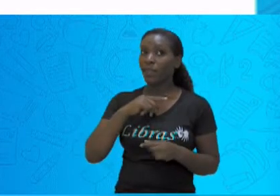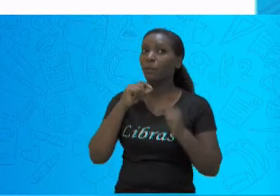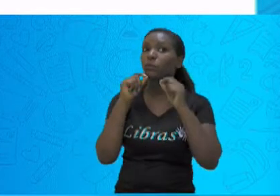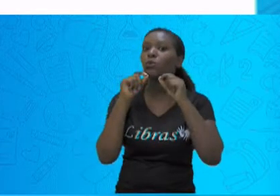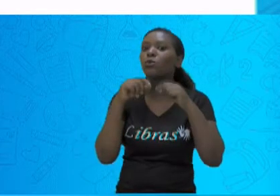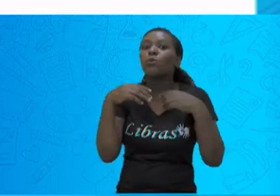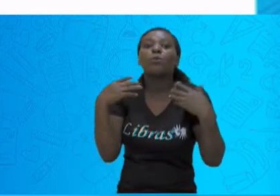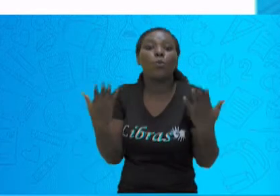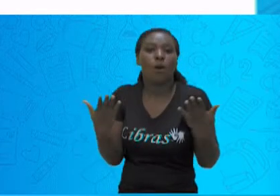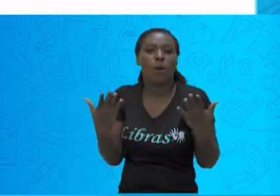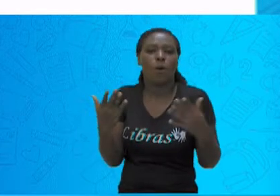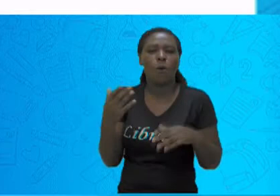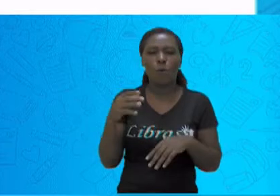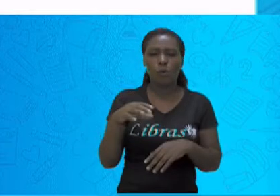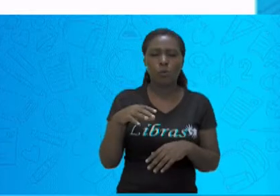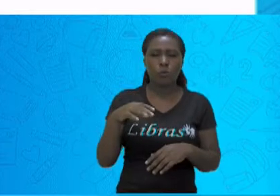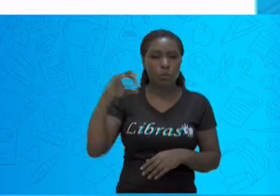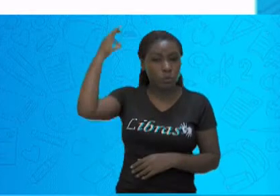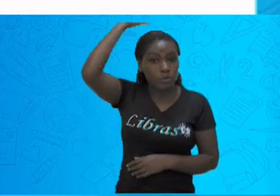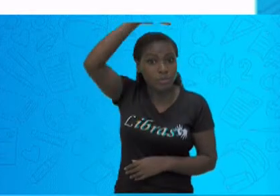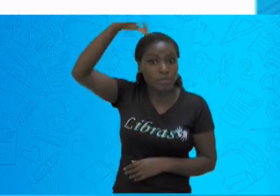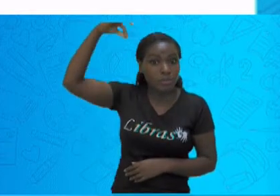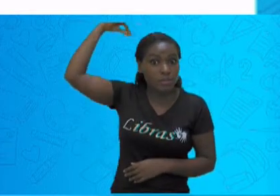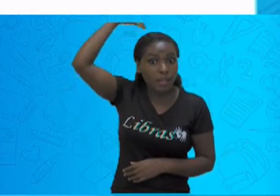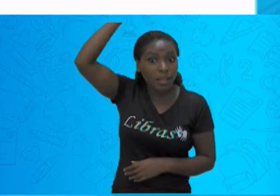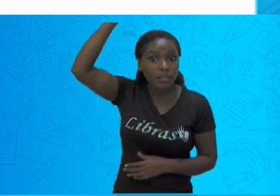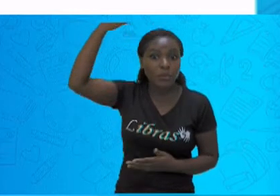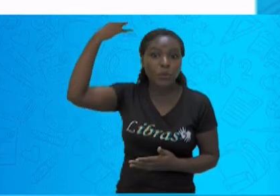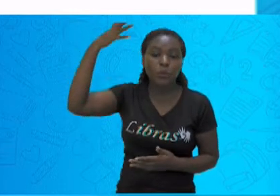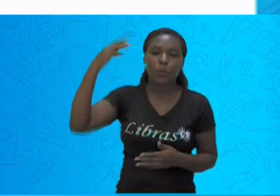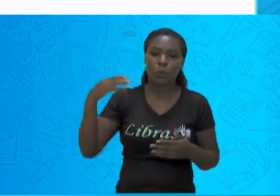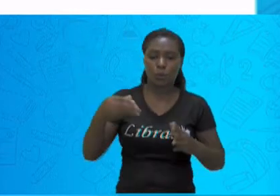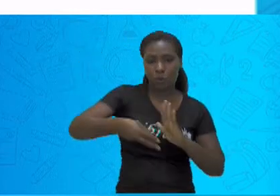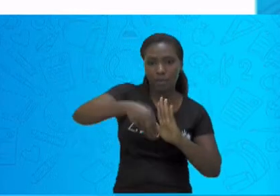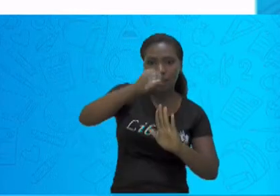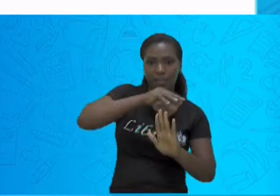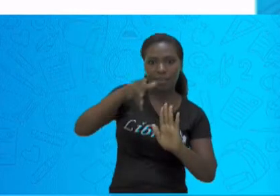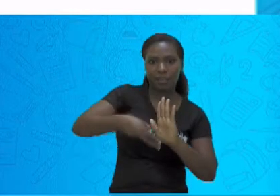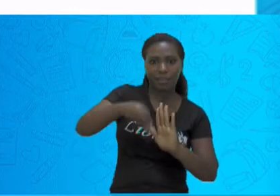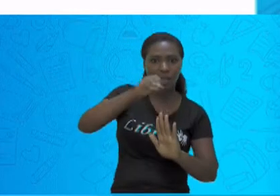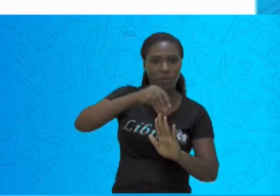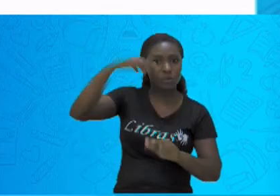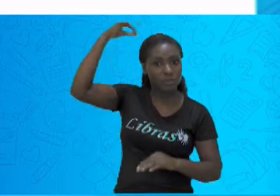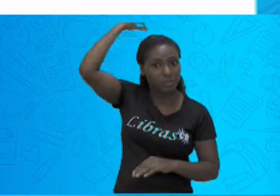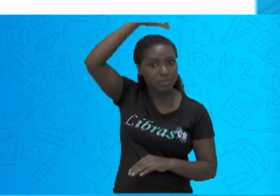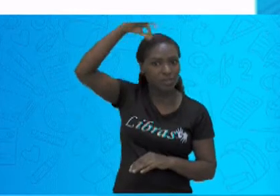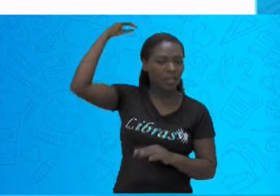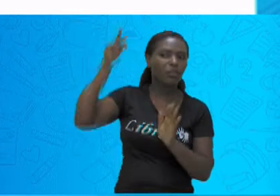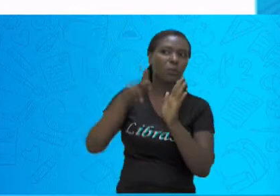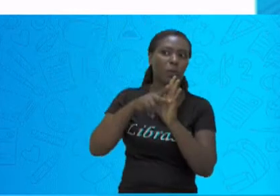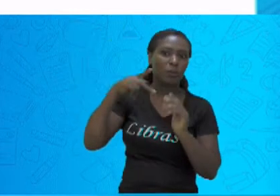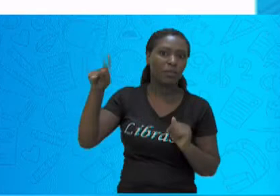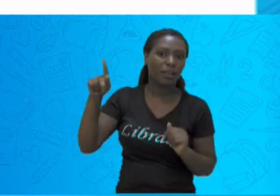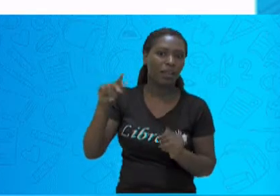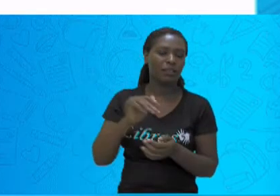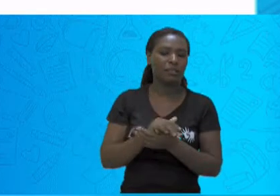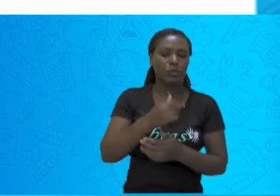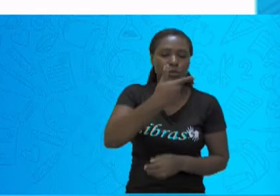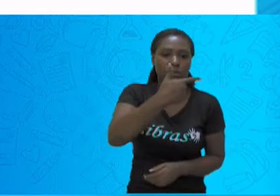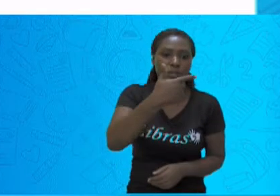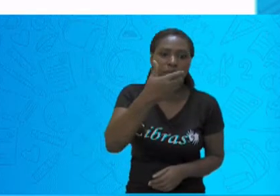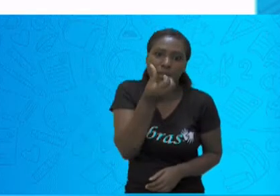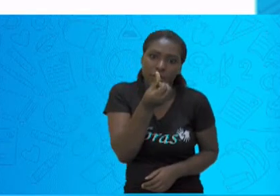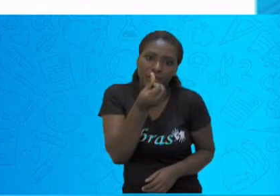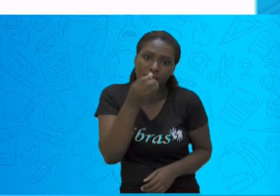260 dias, que é o astrológico. Eles também utilizavam um